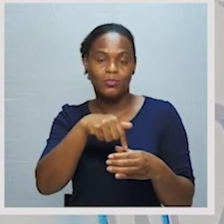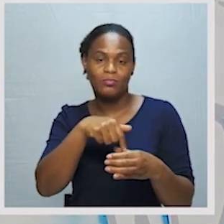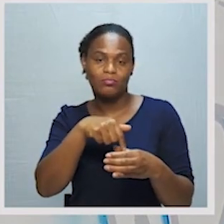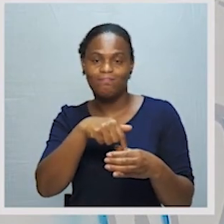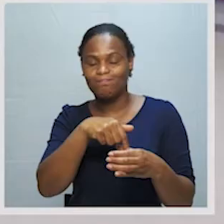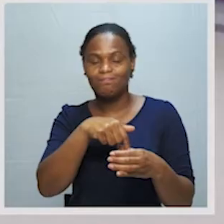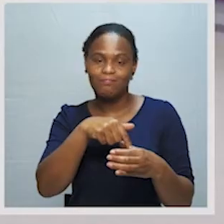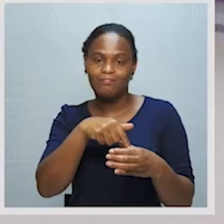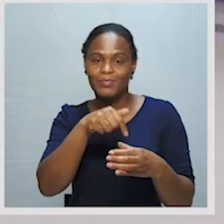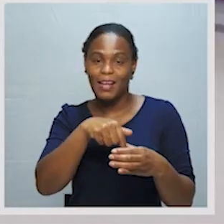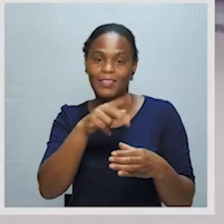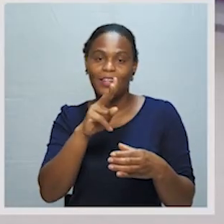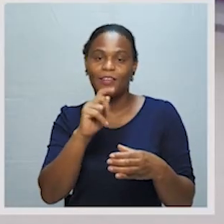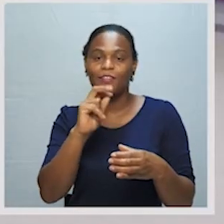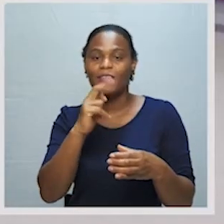dentro desta